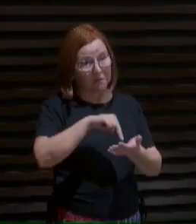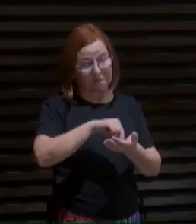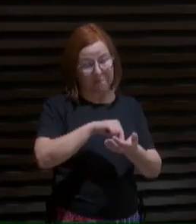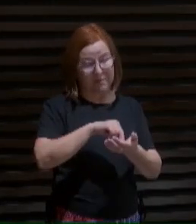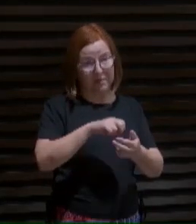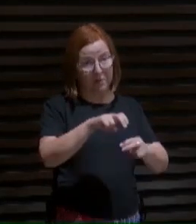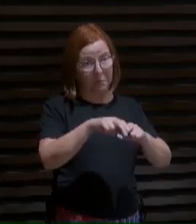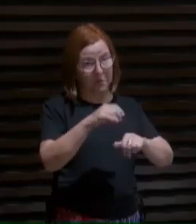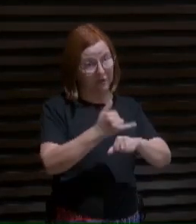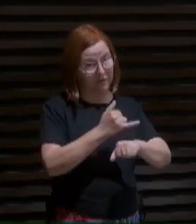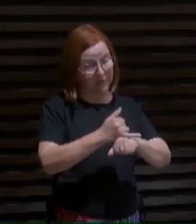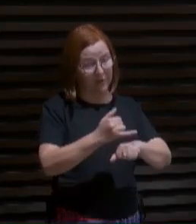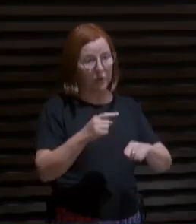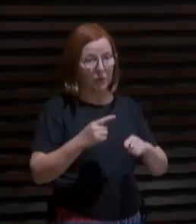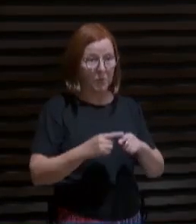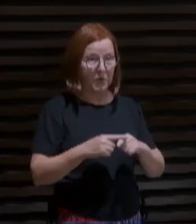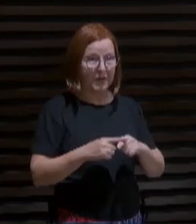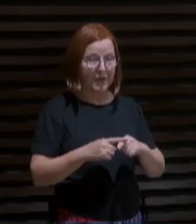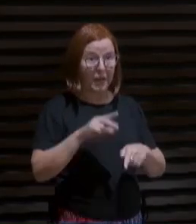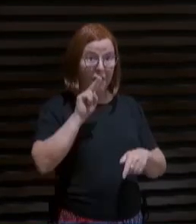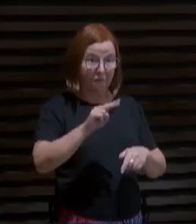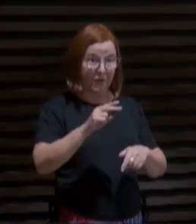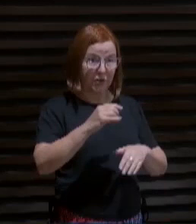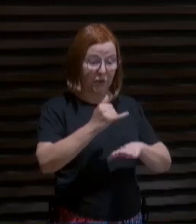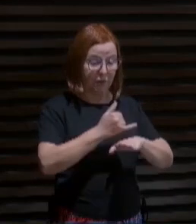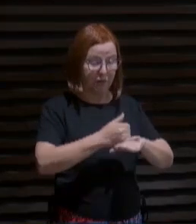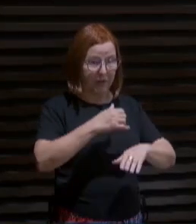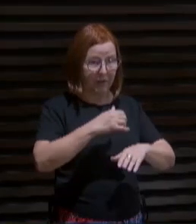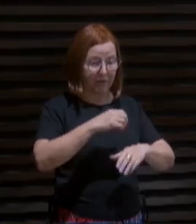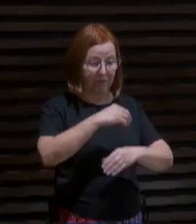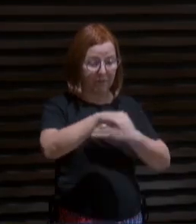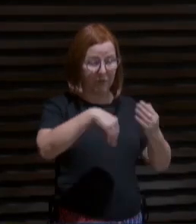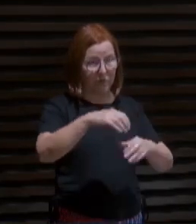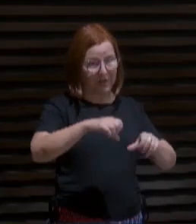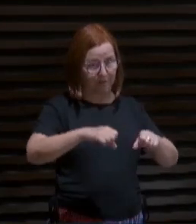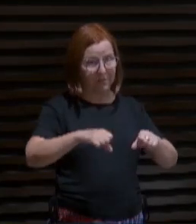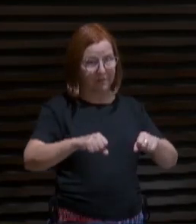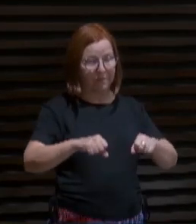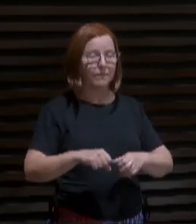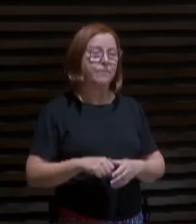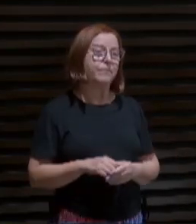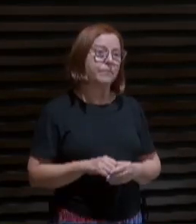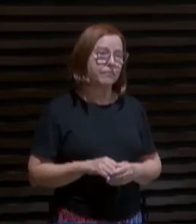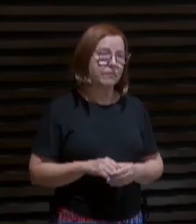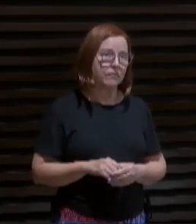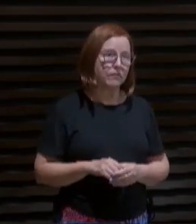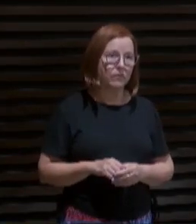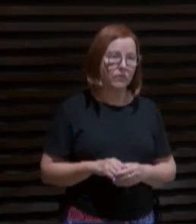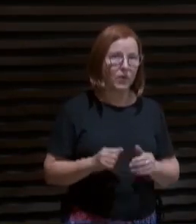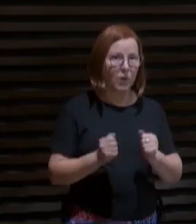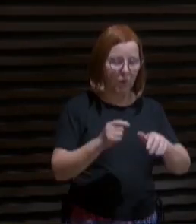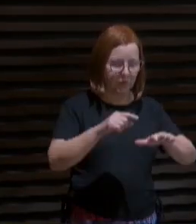que viste o ferro misturado com o barro do lodo. Com os artelhos